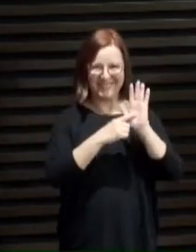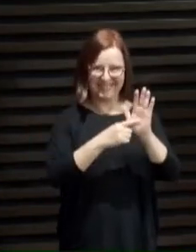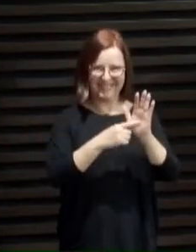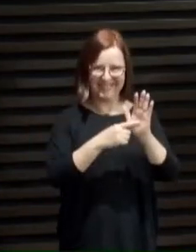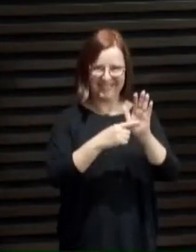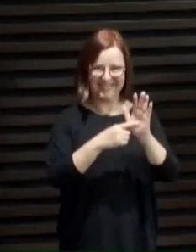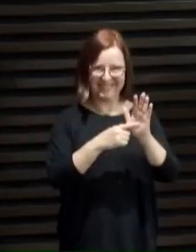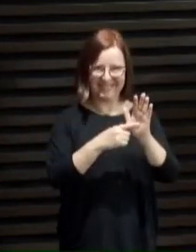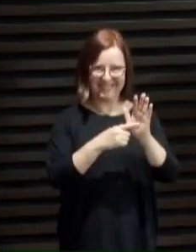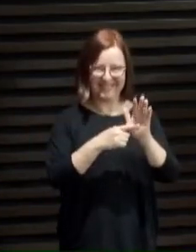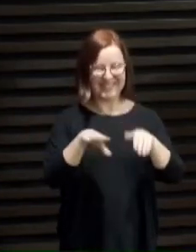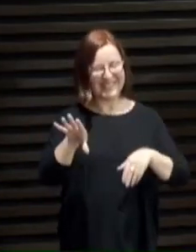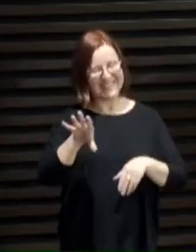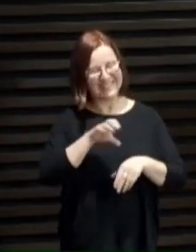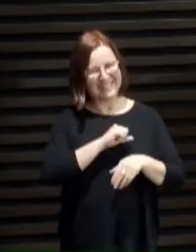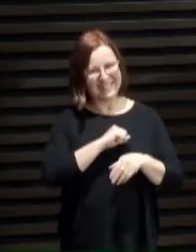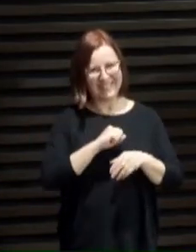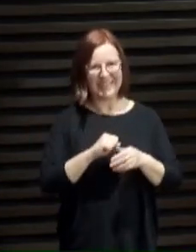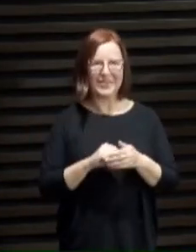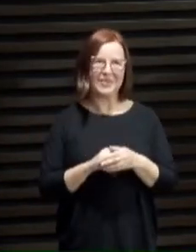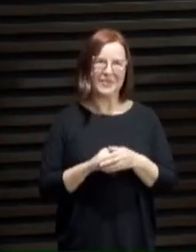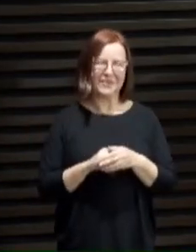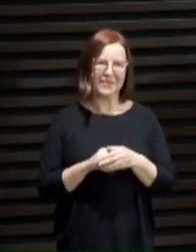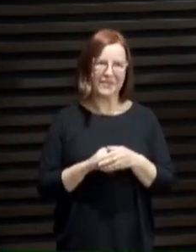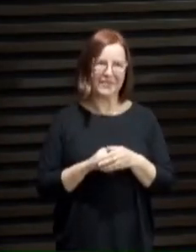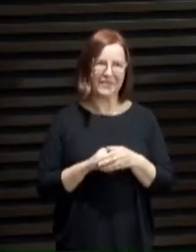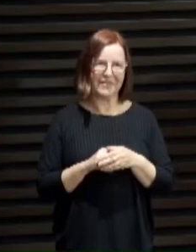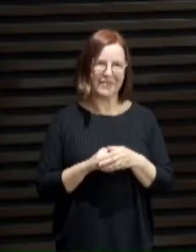demonstração de amor.